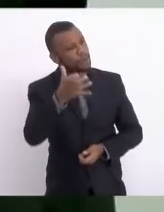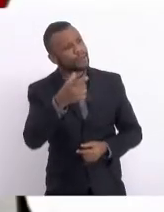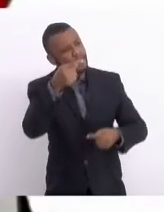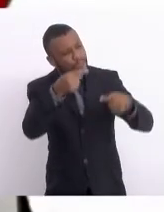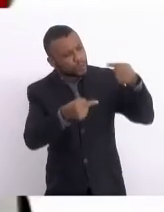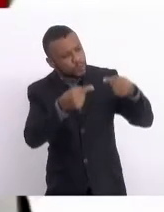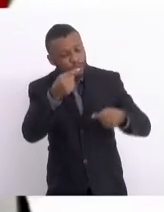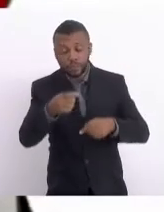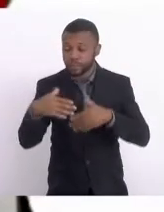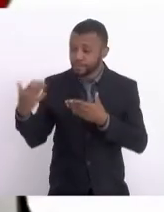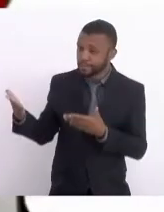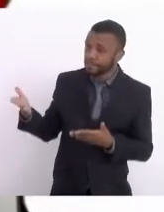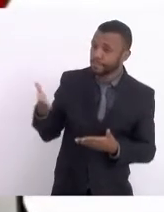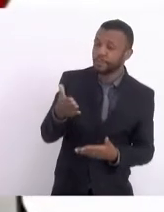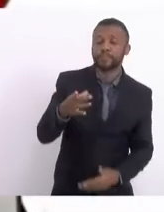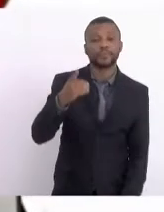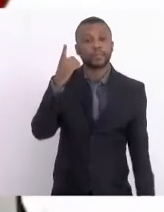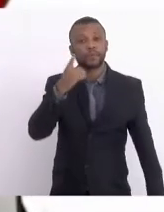Deputado Luiz Paulo, para